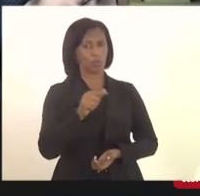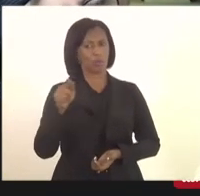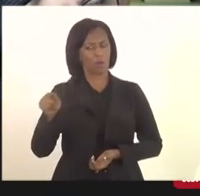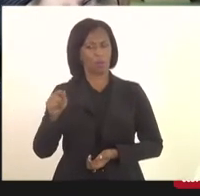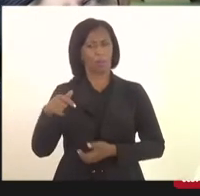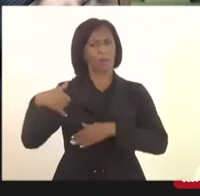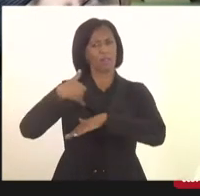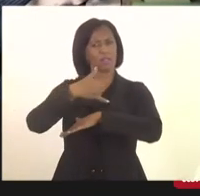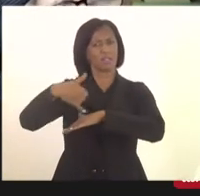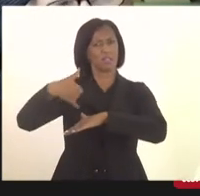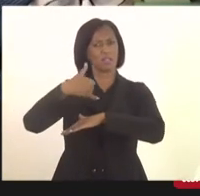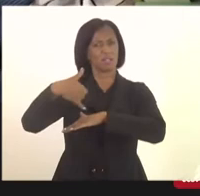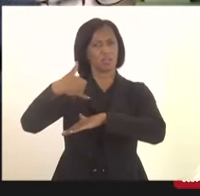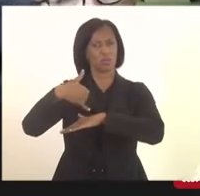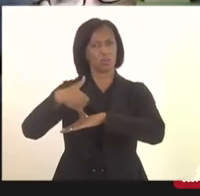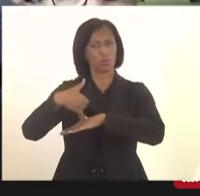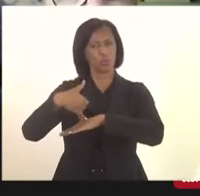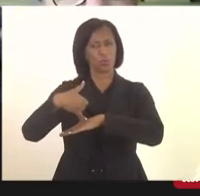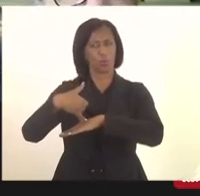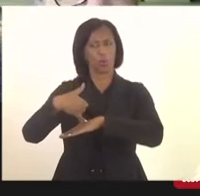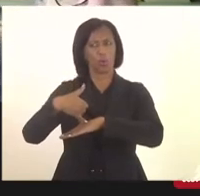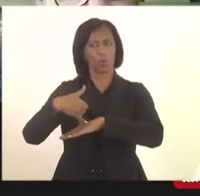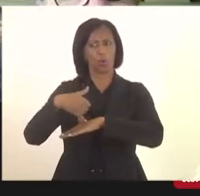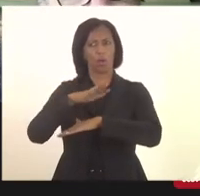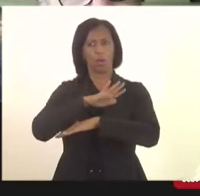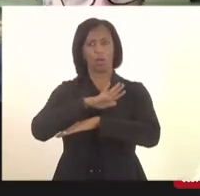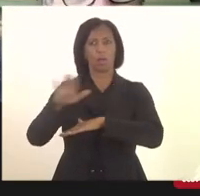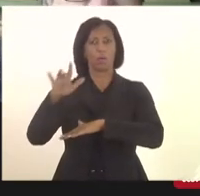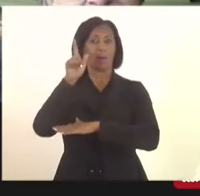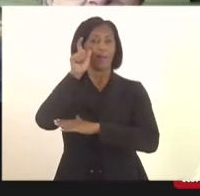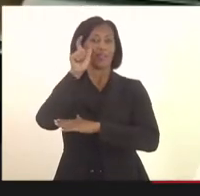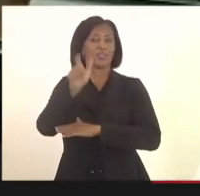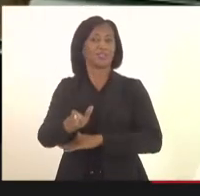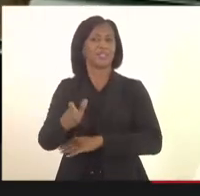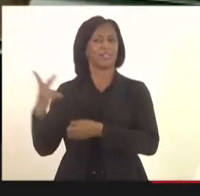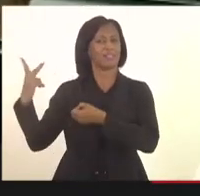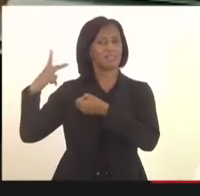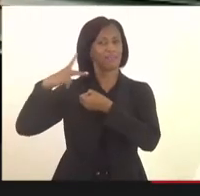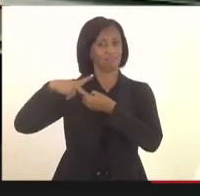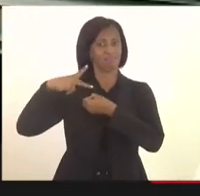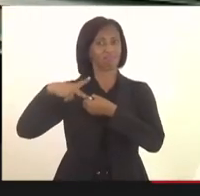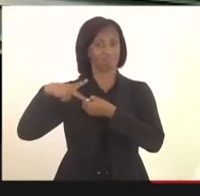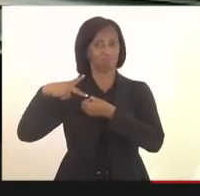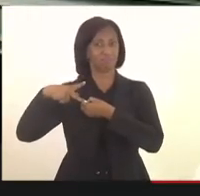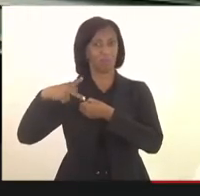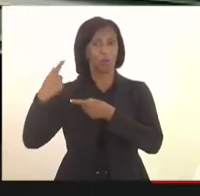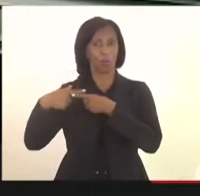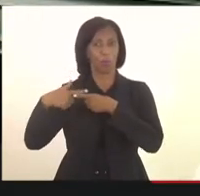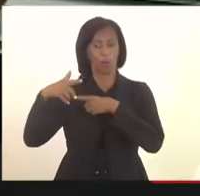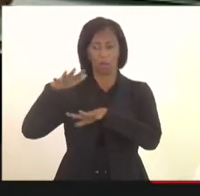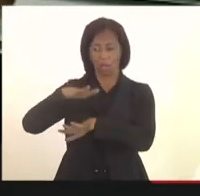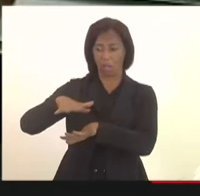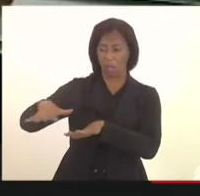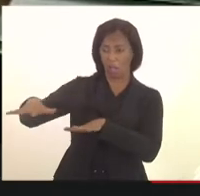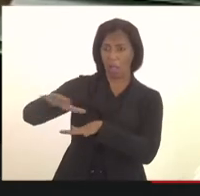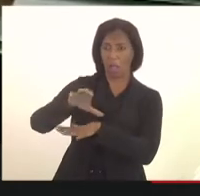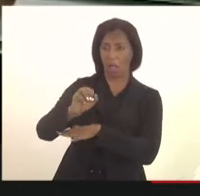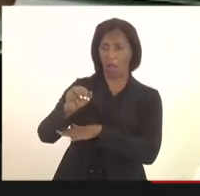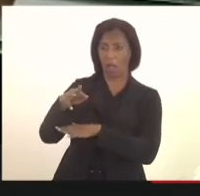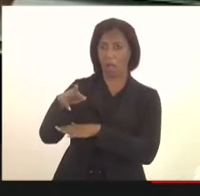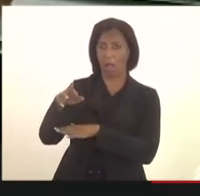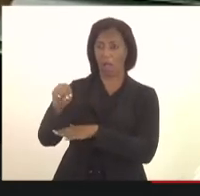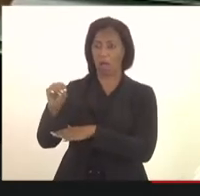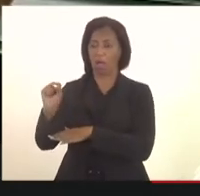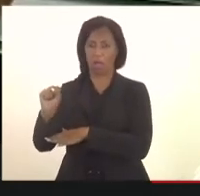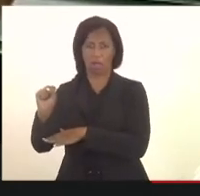óleos que já não mais estavam de interesse da Petrobras, porque os campos do pré-sal